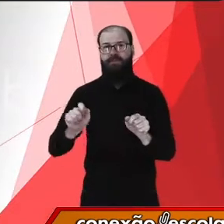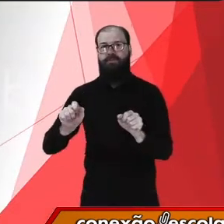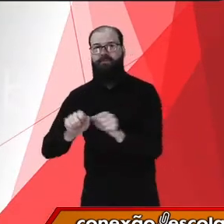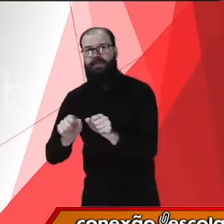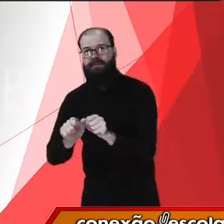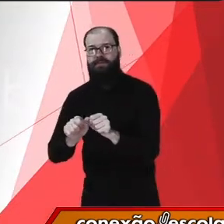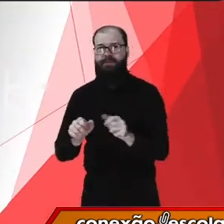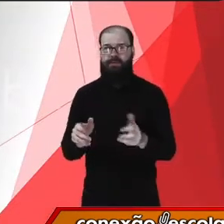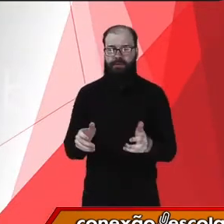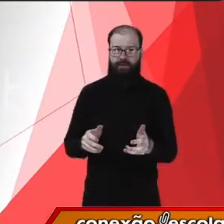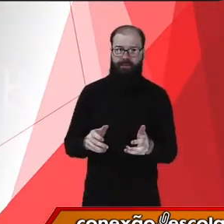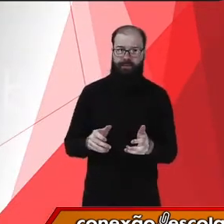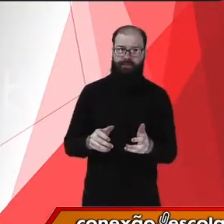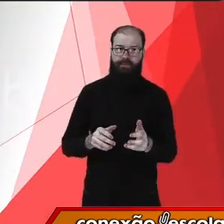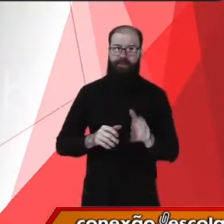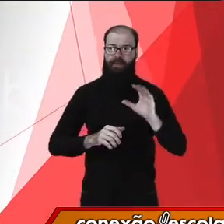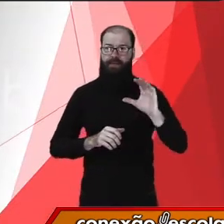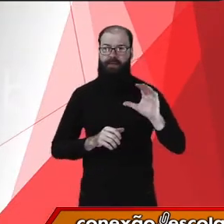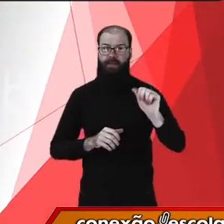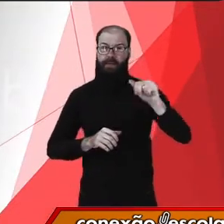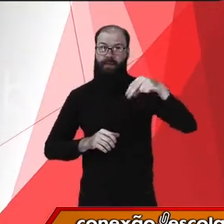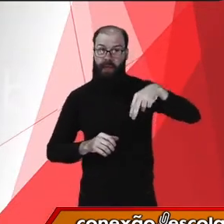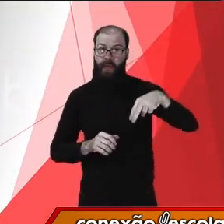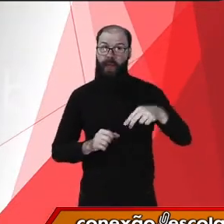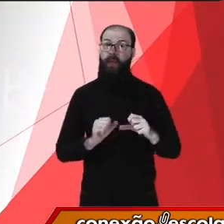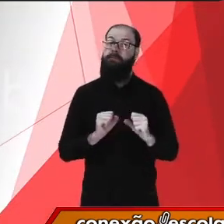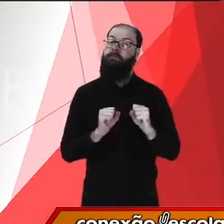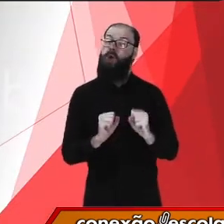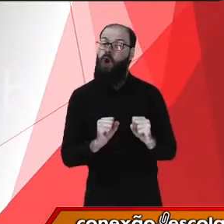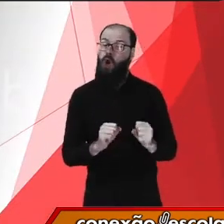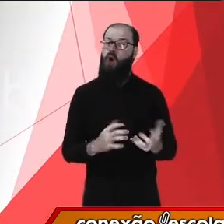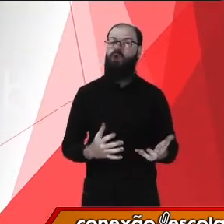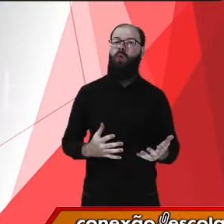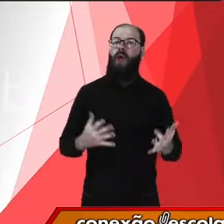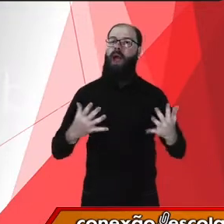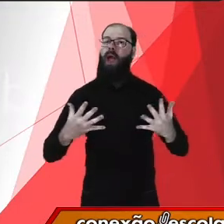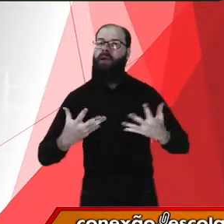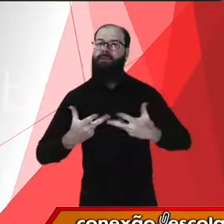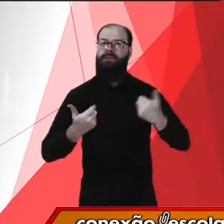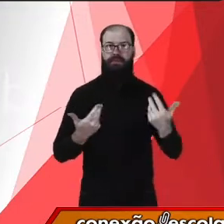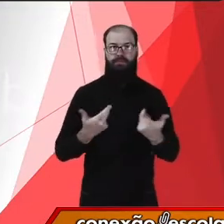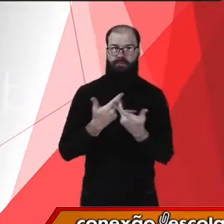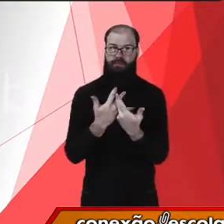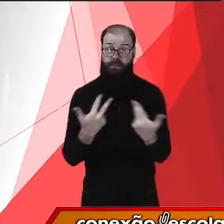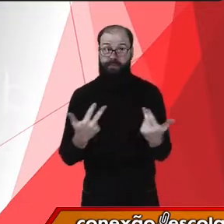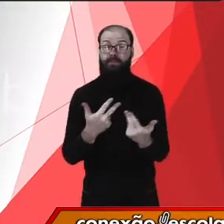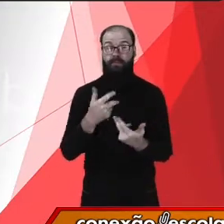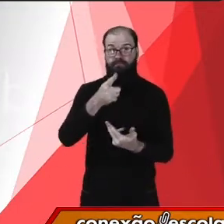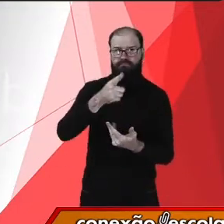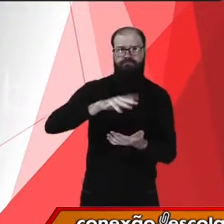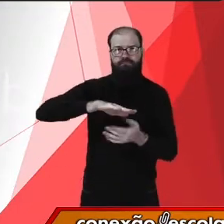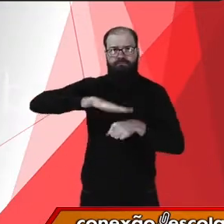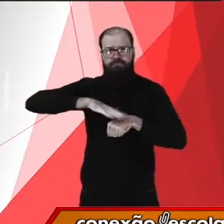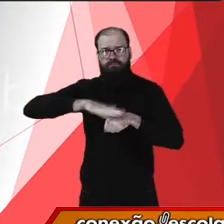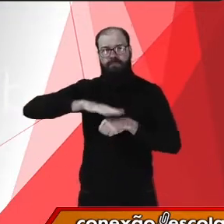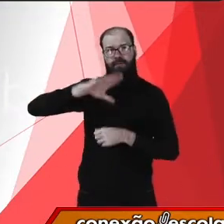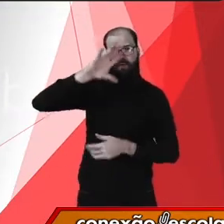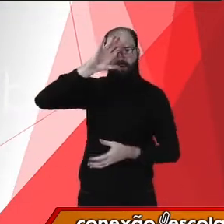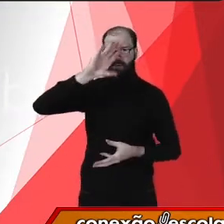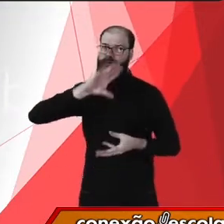gente vê o verbo can sendo usado como permissão, como habilidade. Então, a partir dessas interpretações do